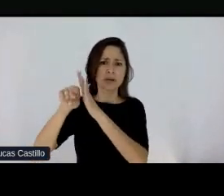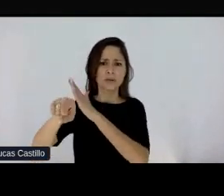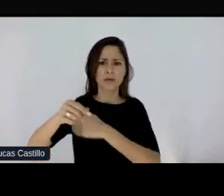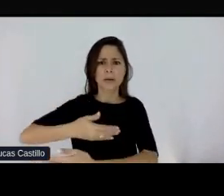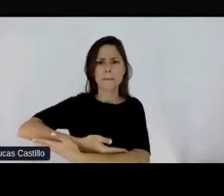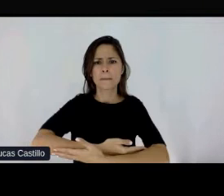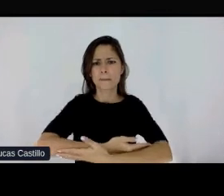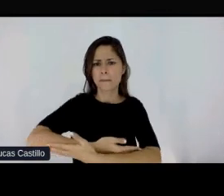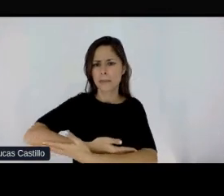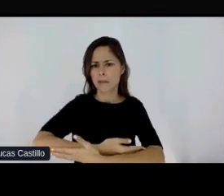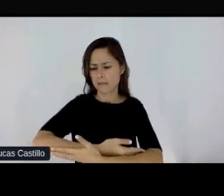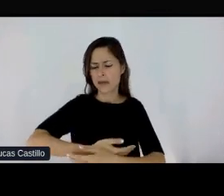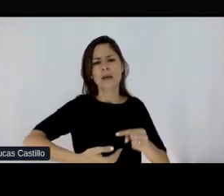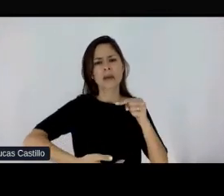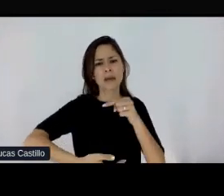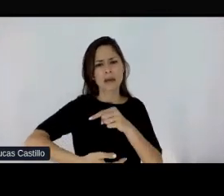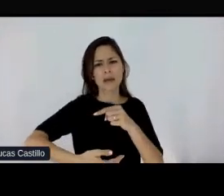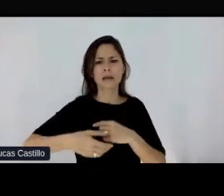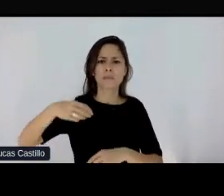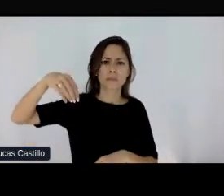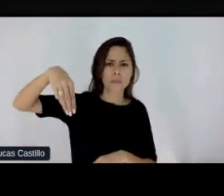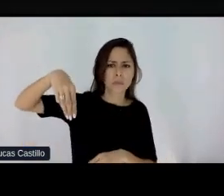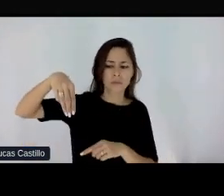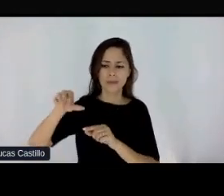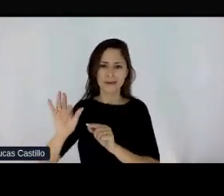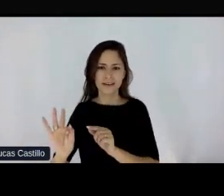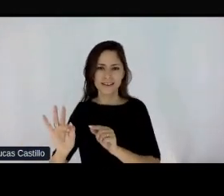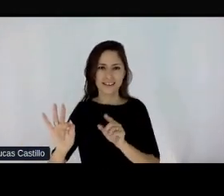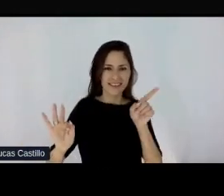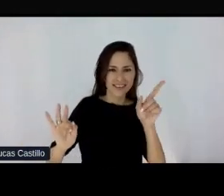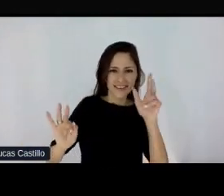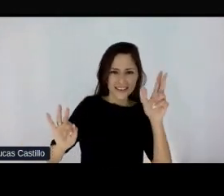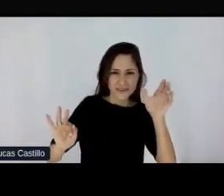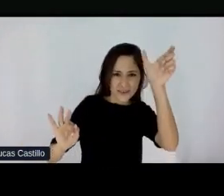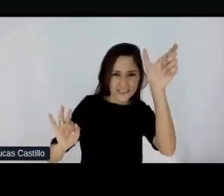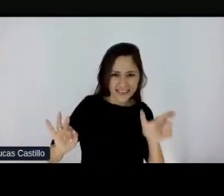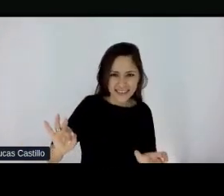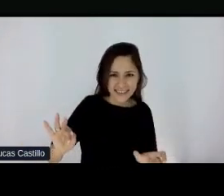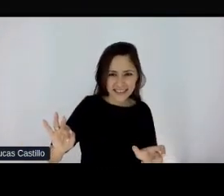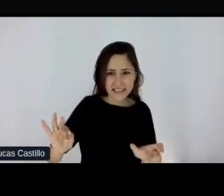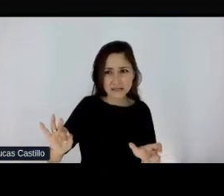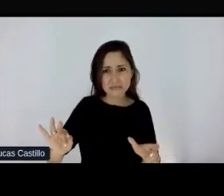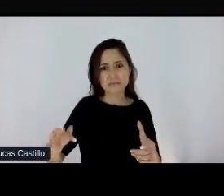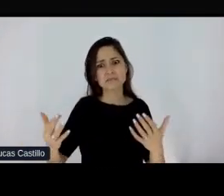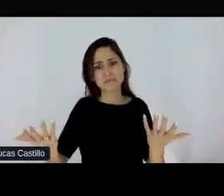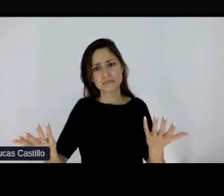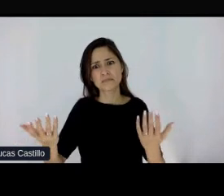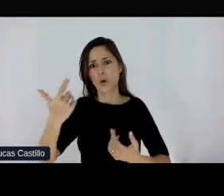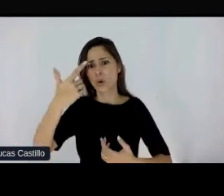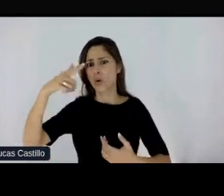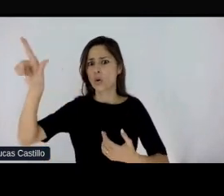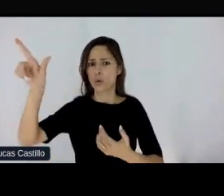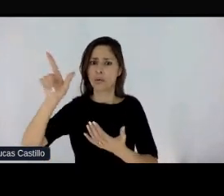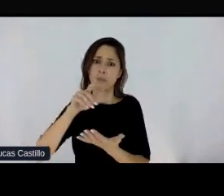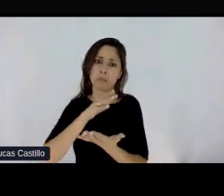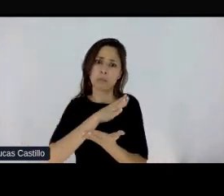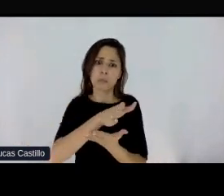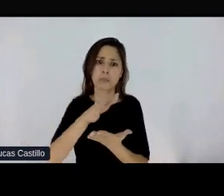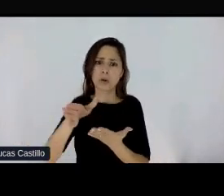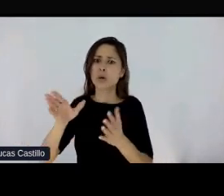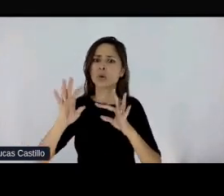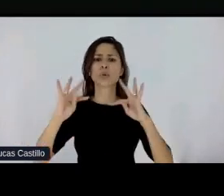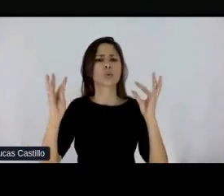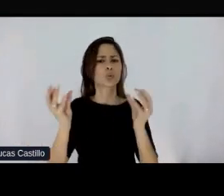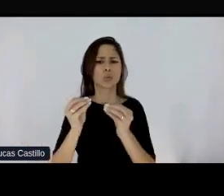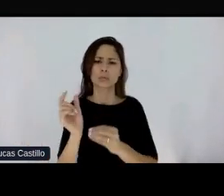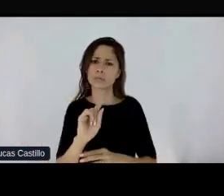bebê masculino, é um bebê intersexo, né? Então, é uma opção viável, sim, não para todo o